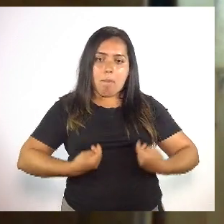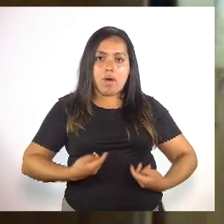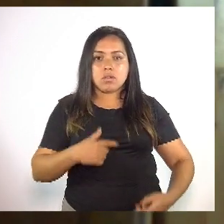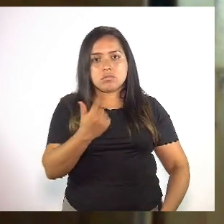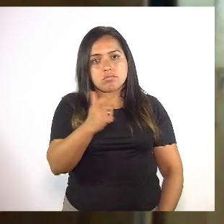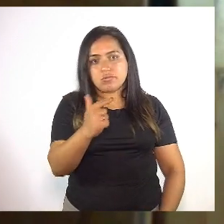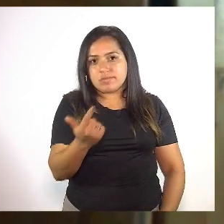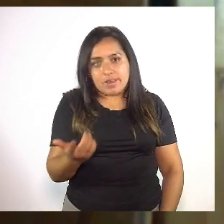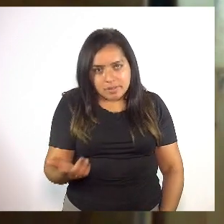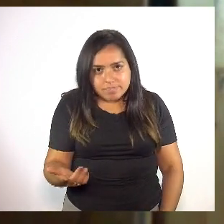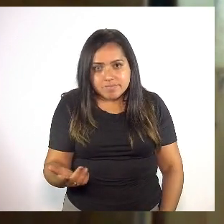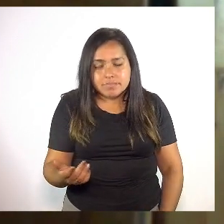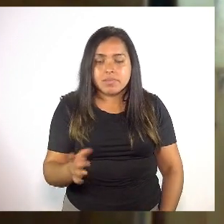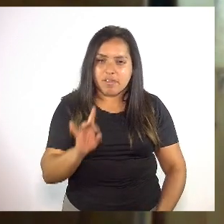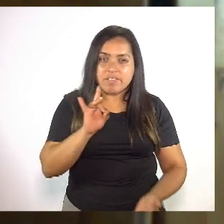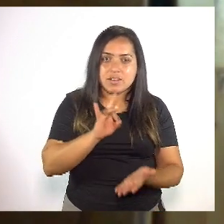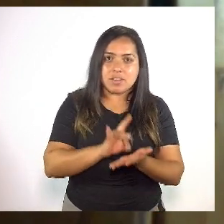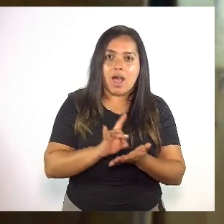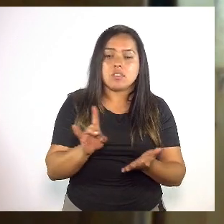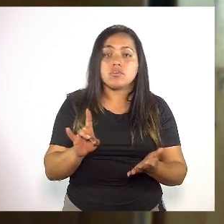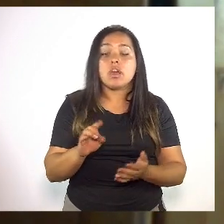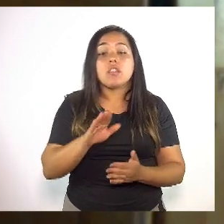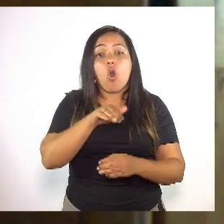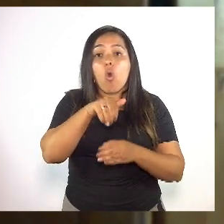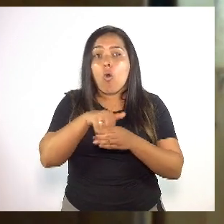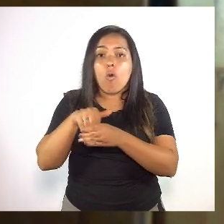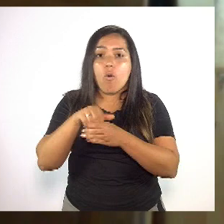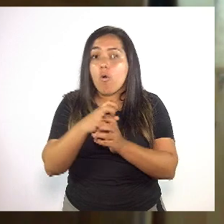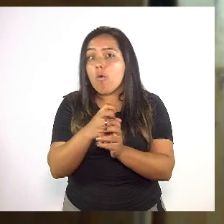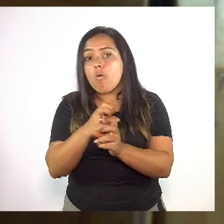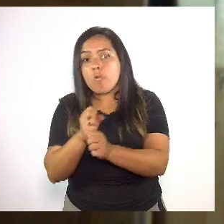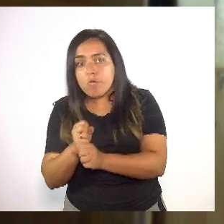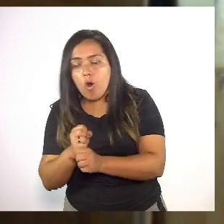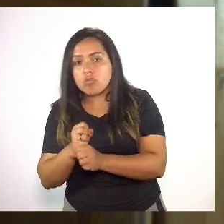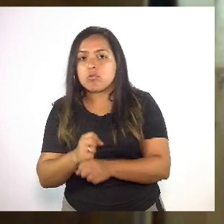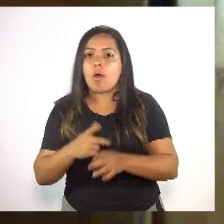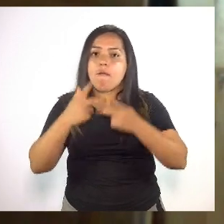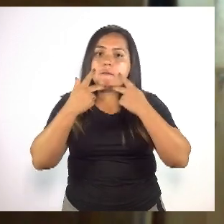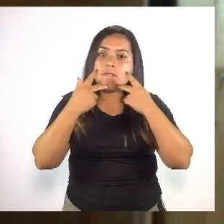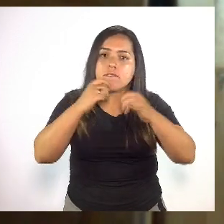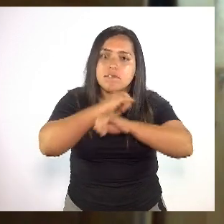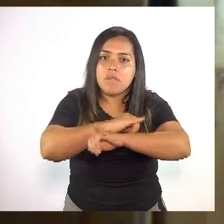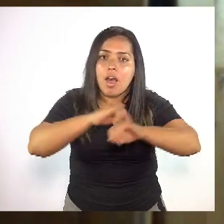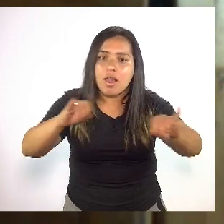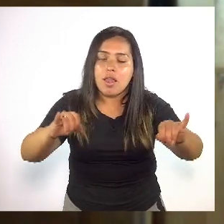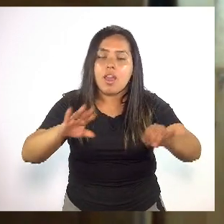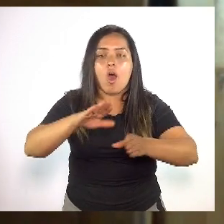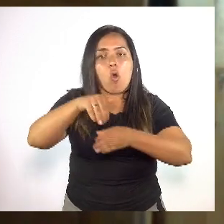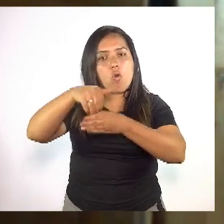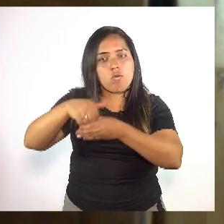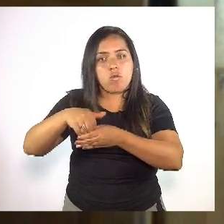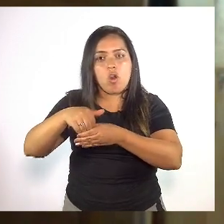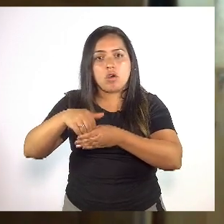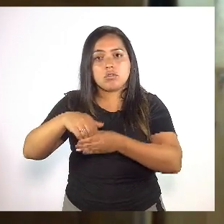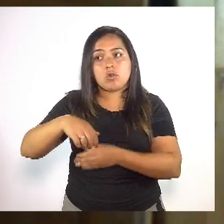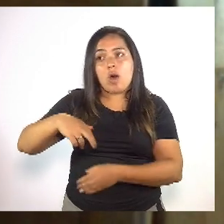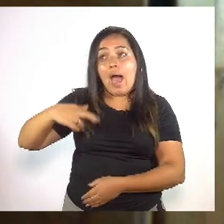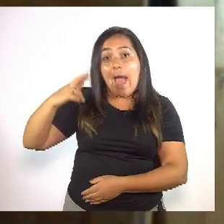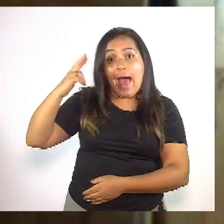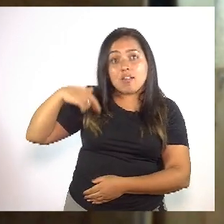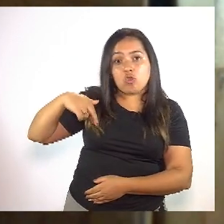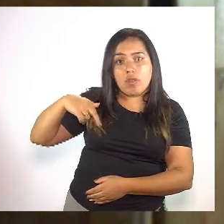isso, senhor presidente, o voto que proferi, né, é um voto